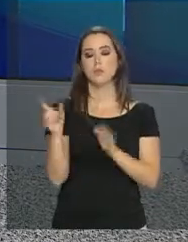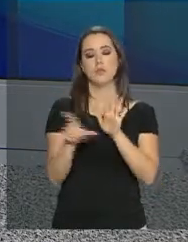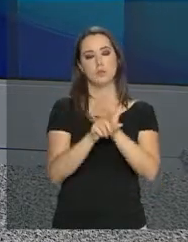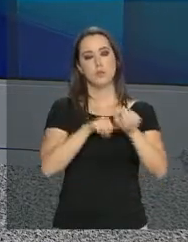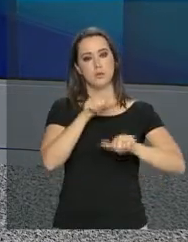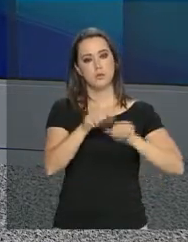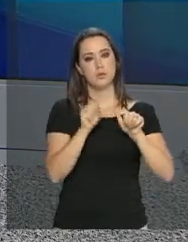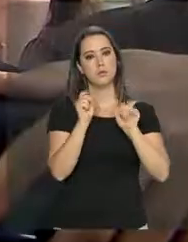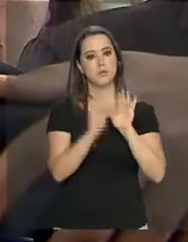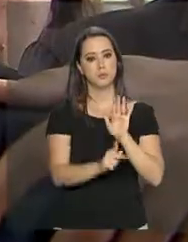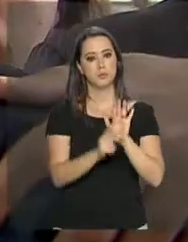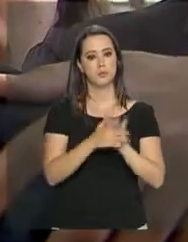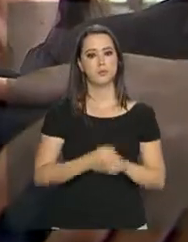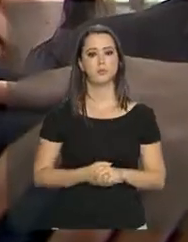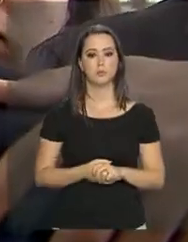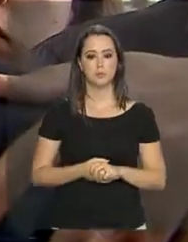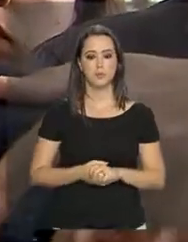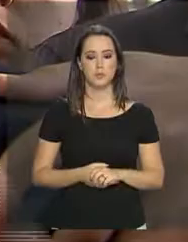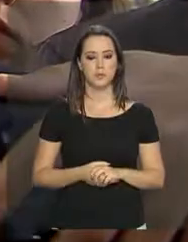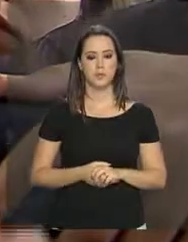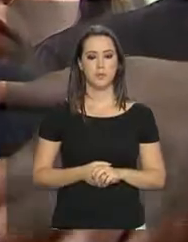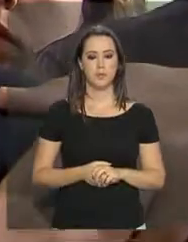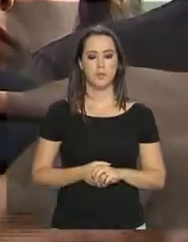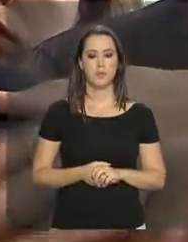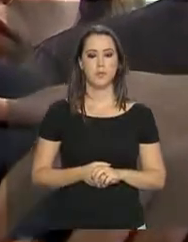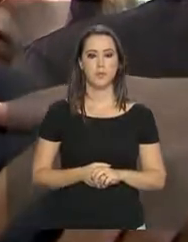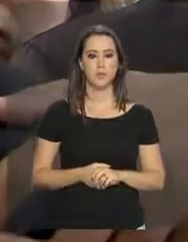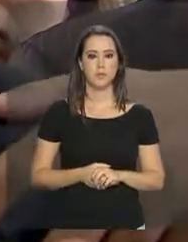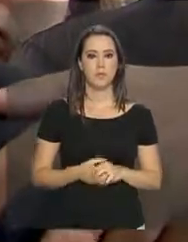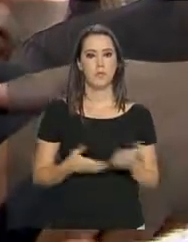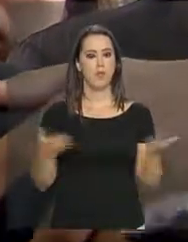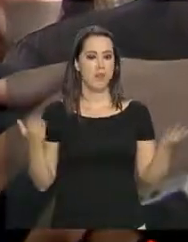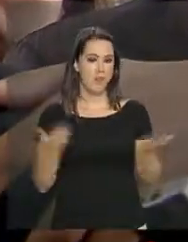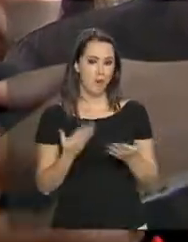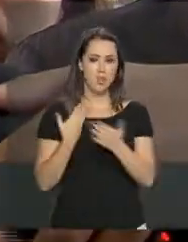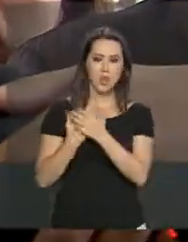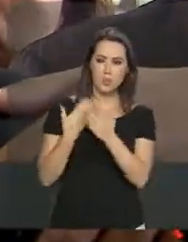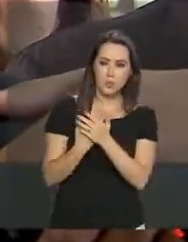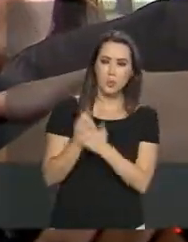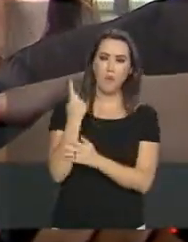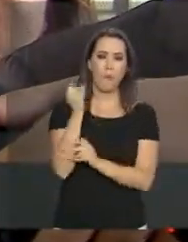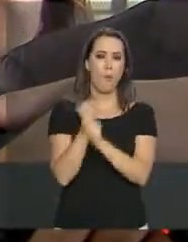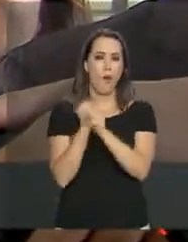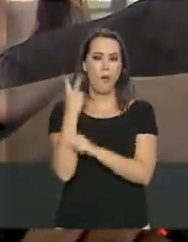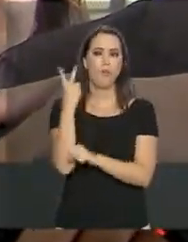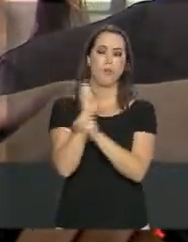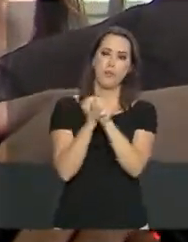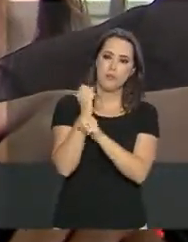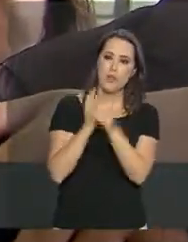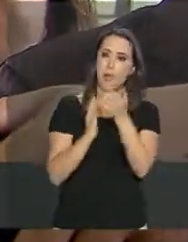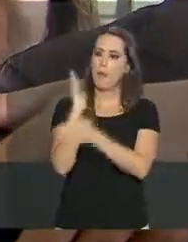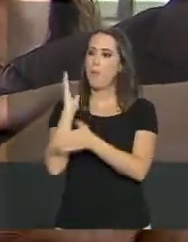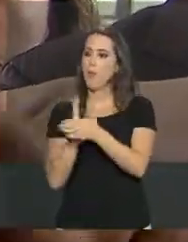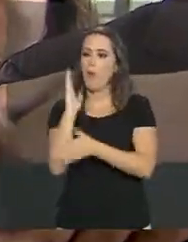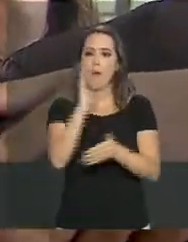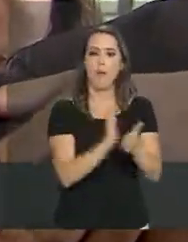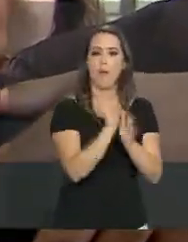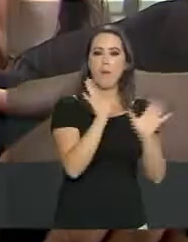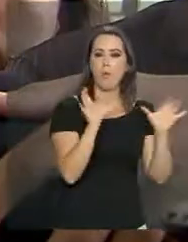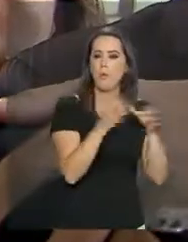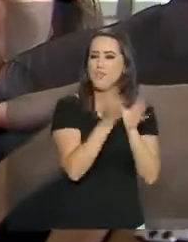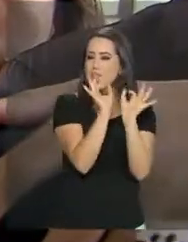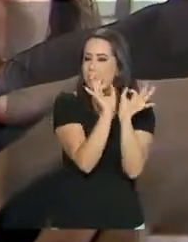previdência aproveitar a reforma do tema que foi estudada por um ano dois anos passou em todas as comissões está